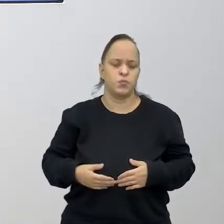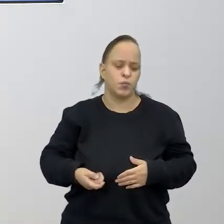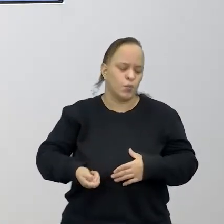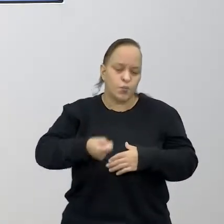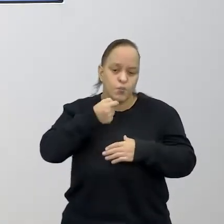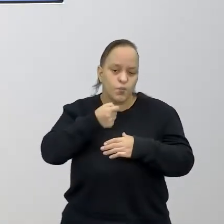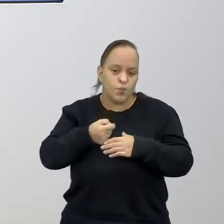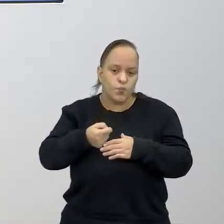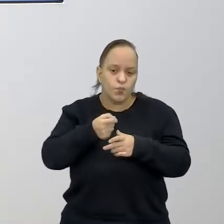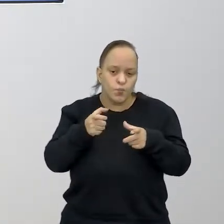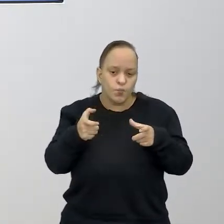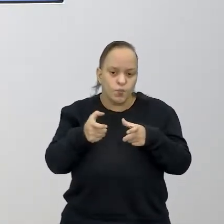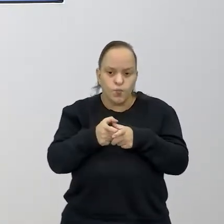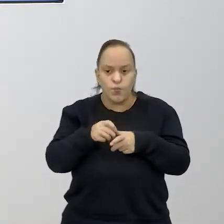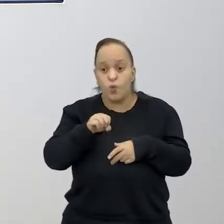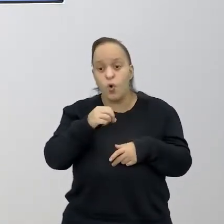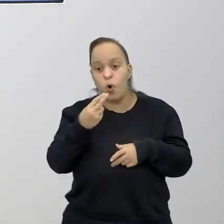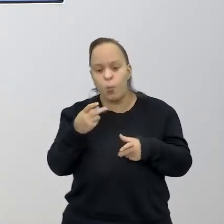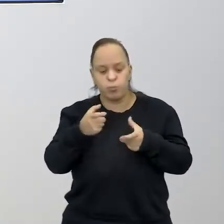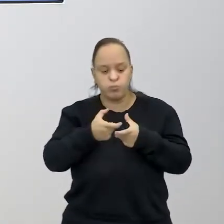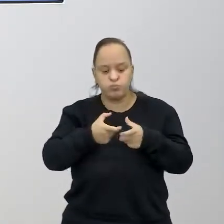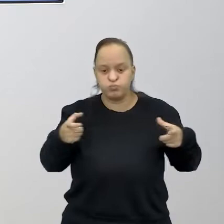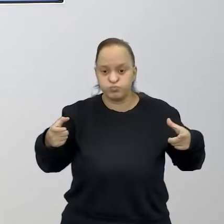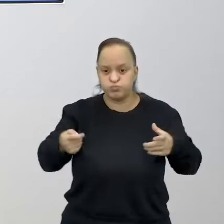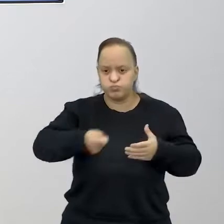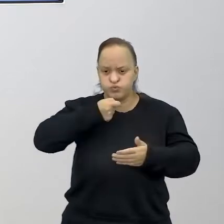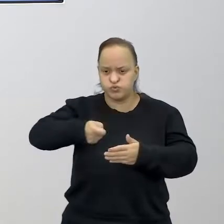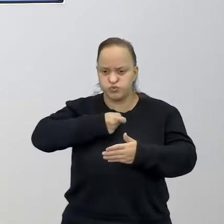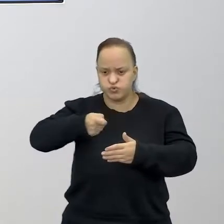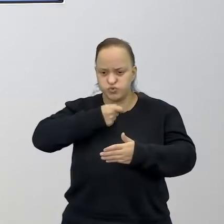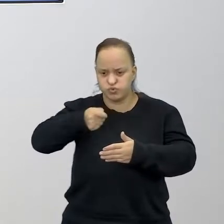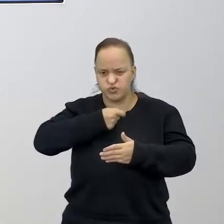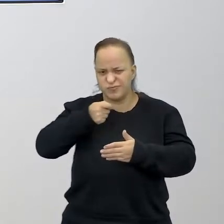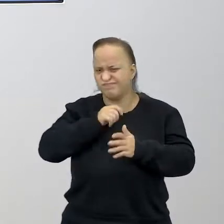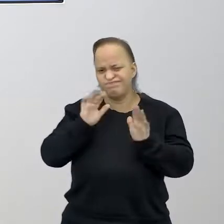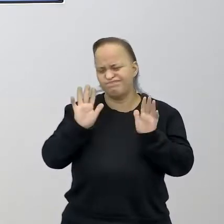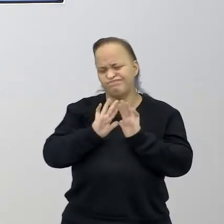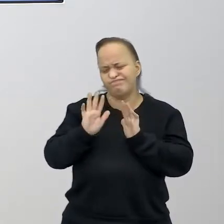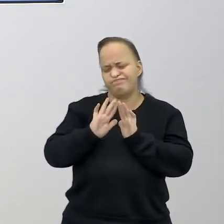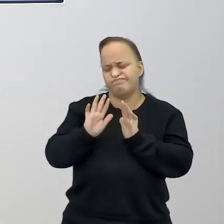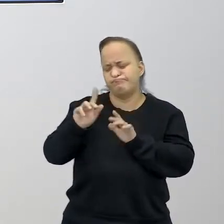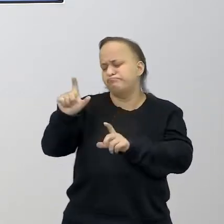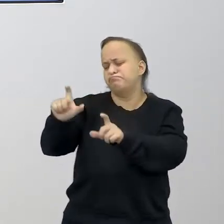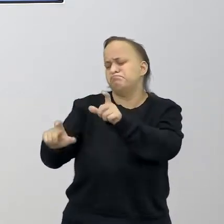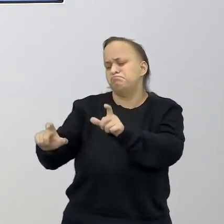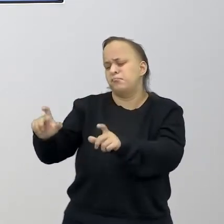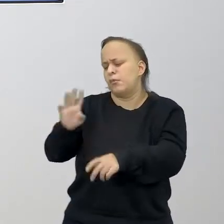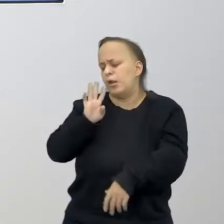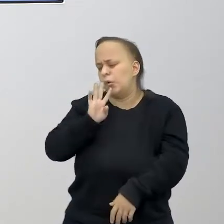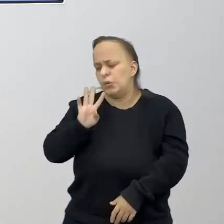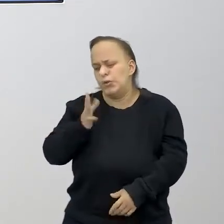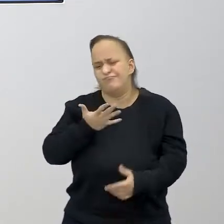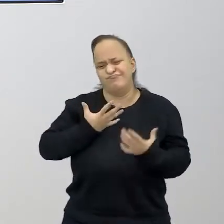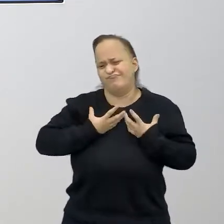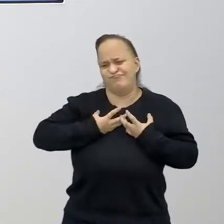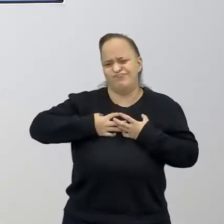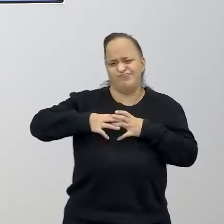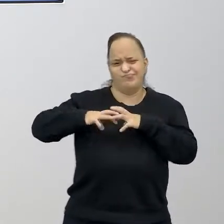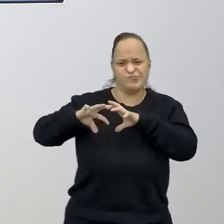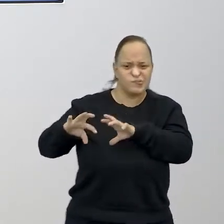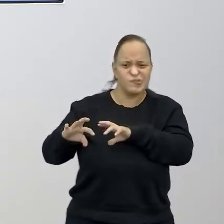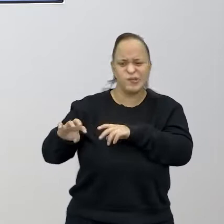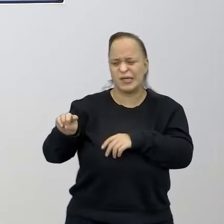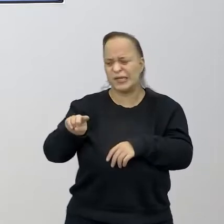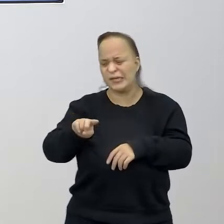mais. Mas entra num processo de eu não quero conhecer ninguém, ninguém merece, tipo, ninguém é obrigado a olhar pra mim. Eu sou